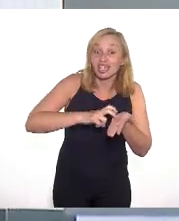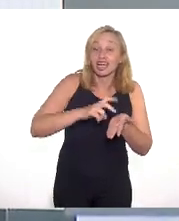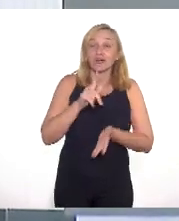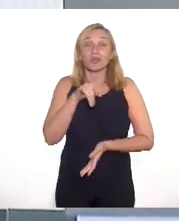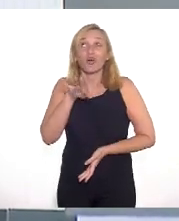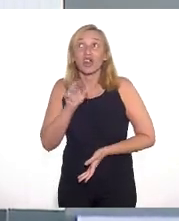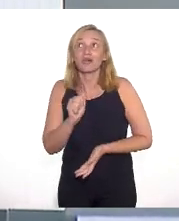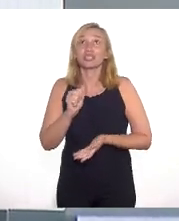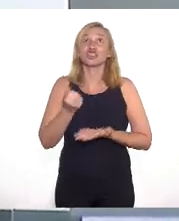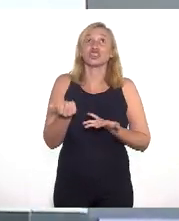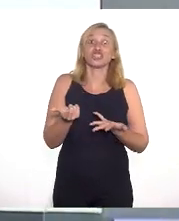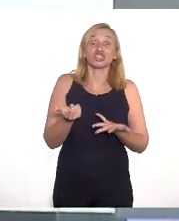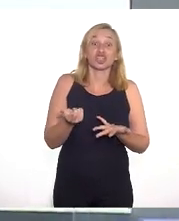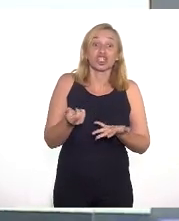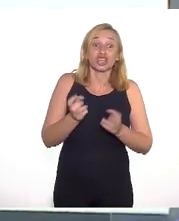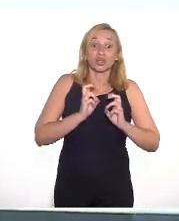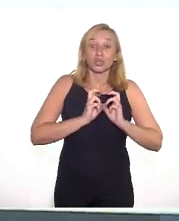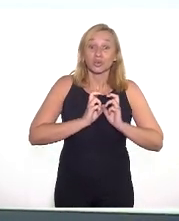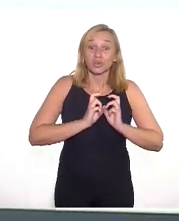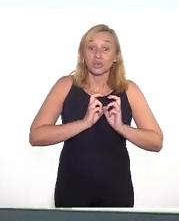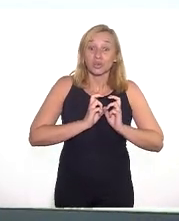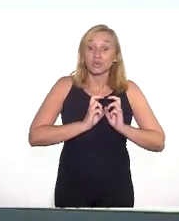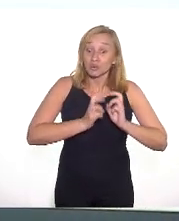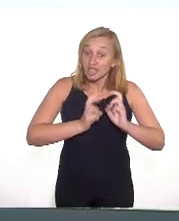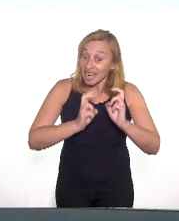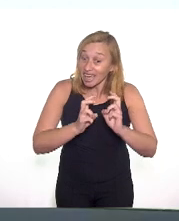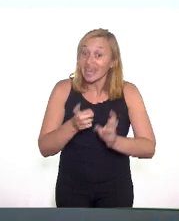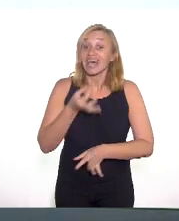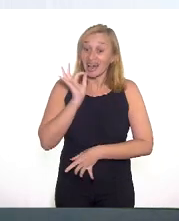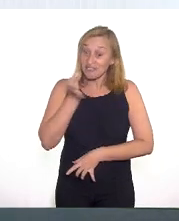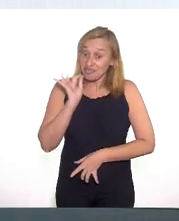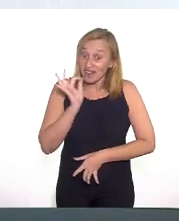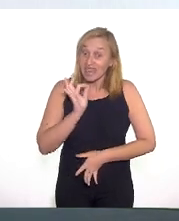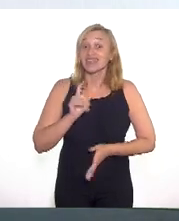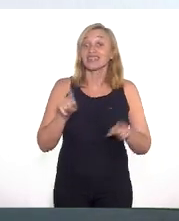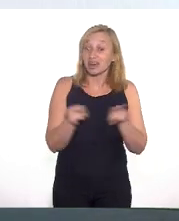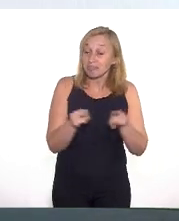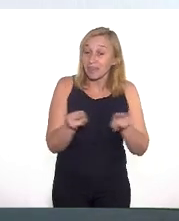de no trem, também café no trem.